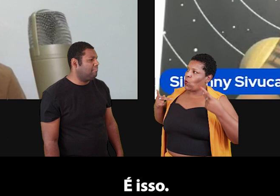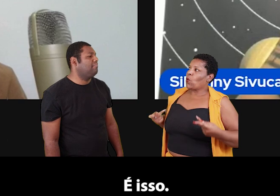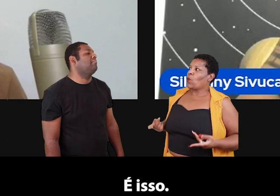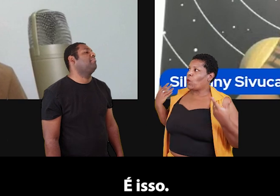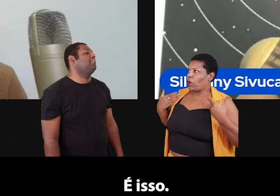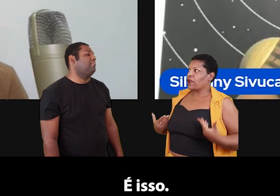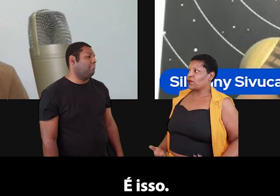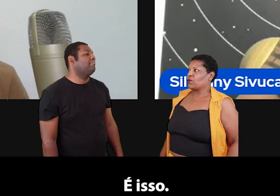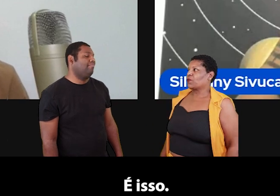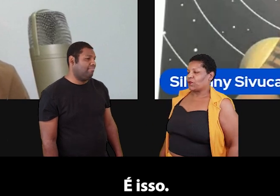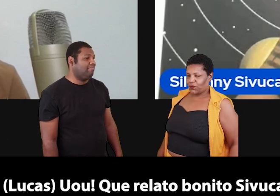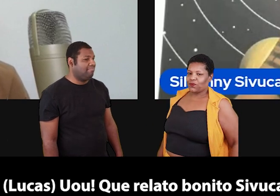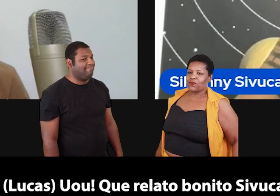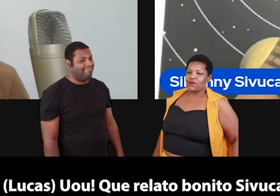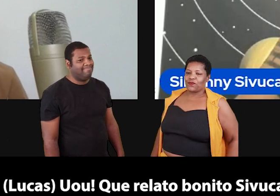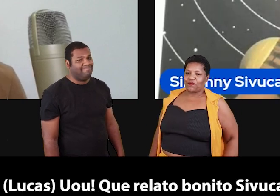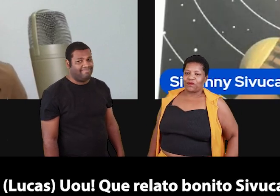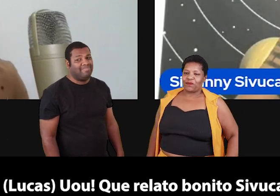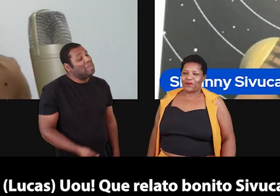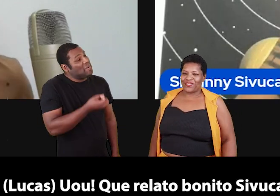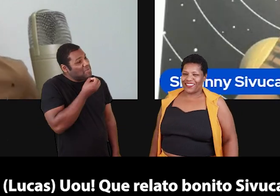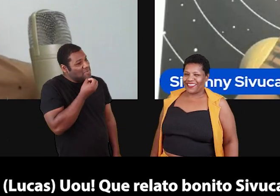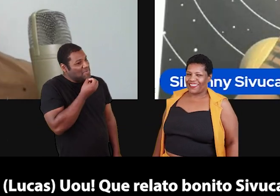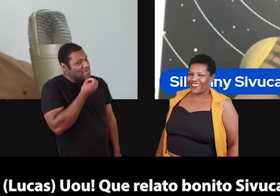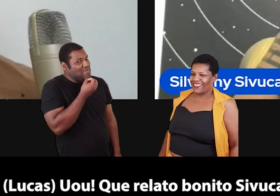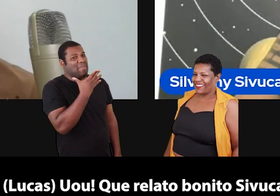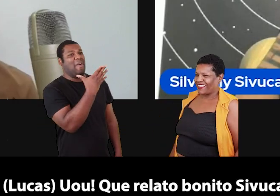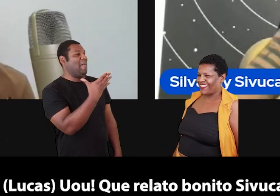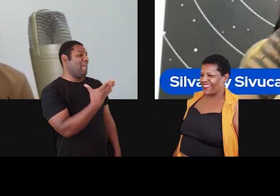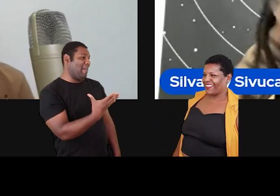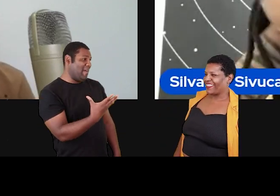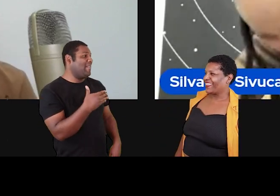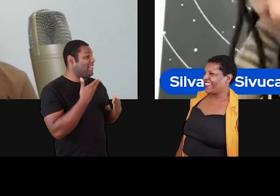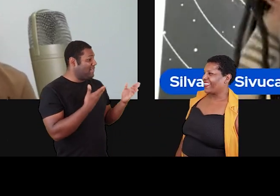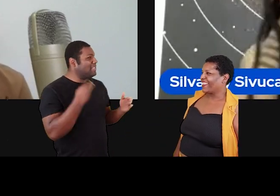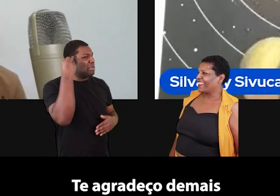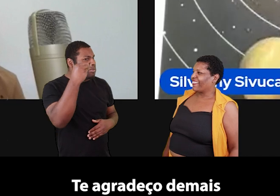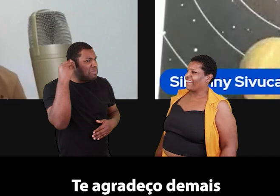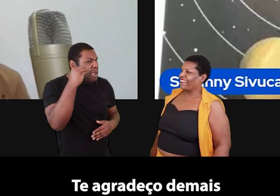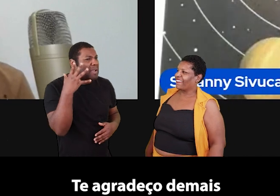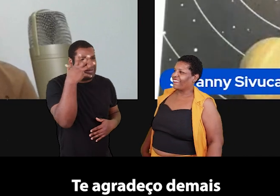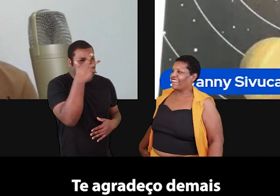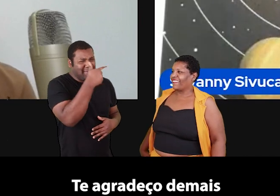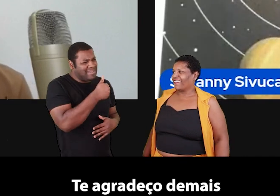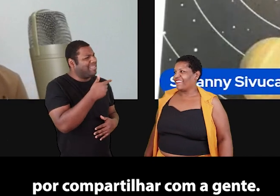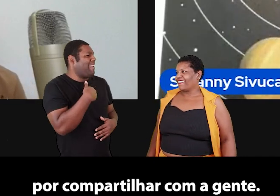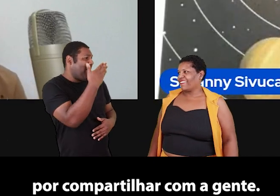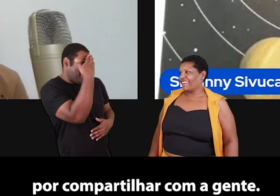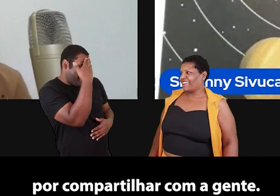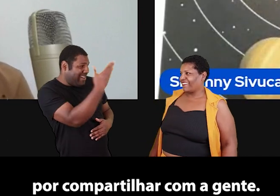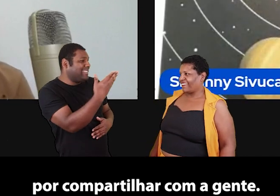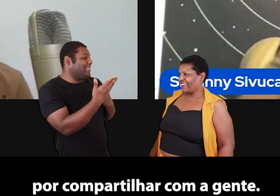É isso. Uou! Que relato bonito, Sivuca. Eu te agradeço demais